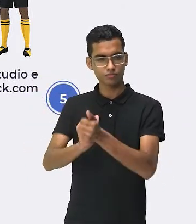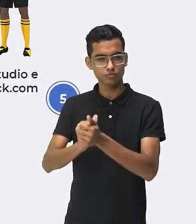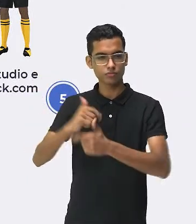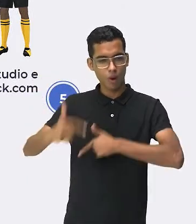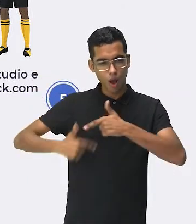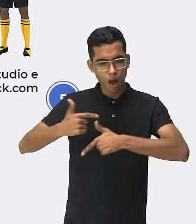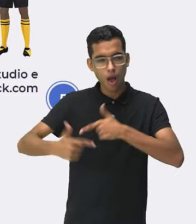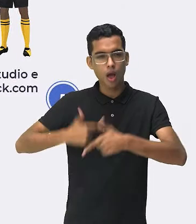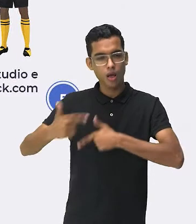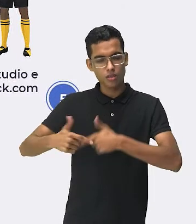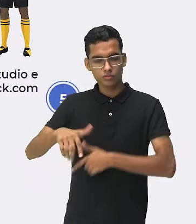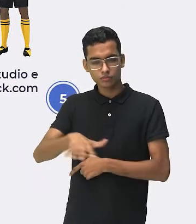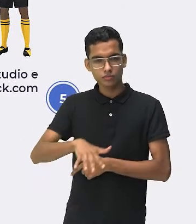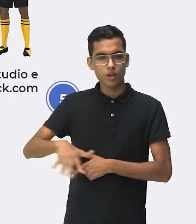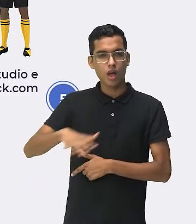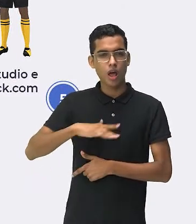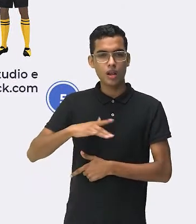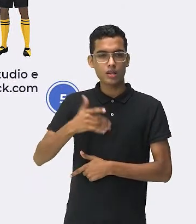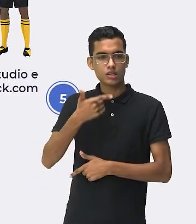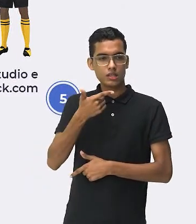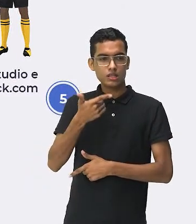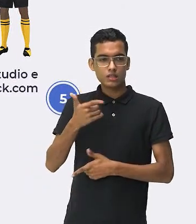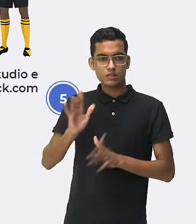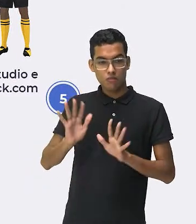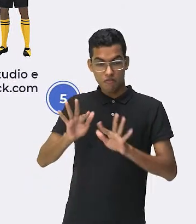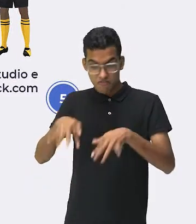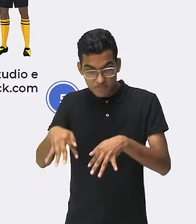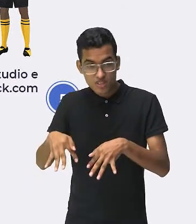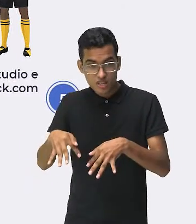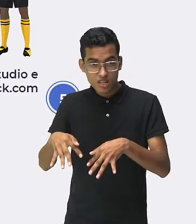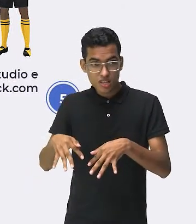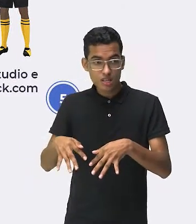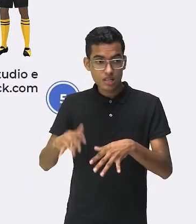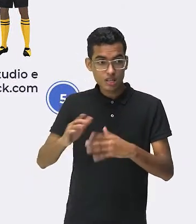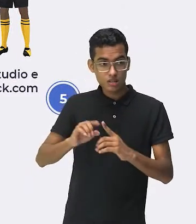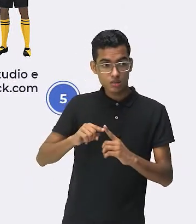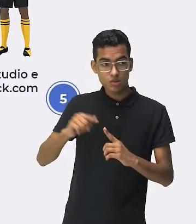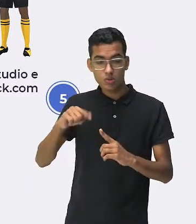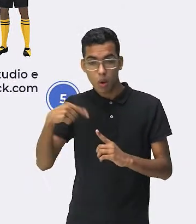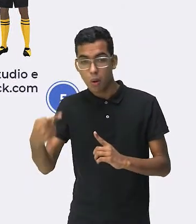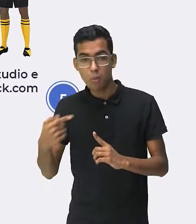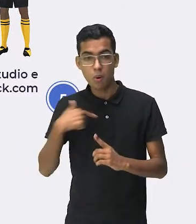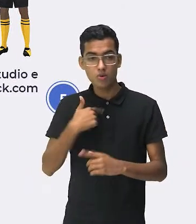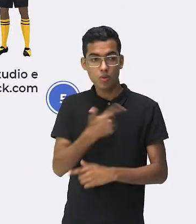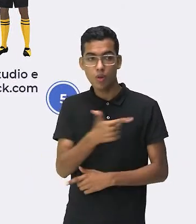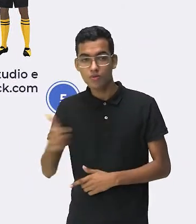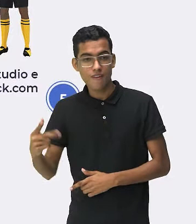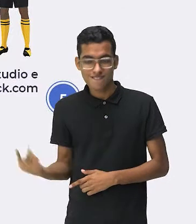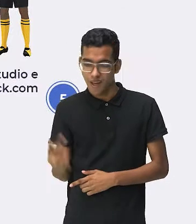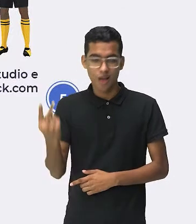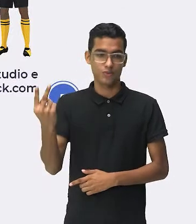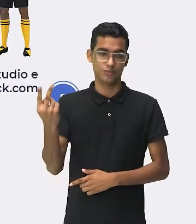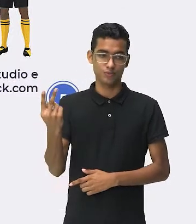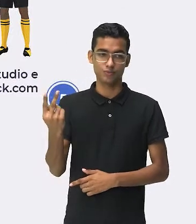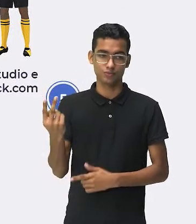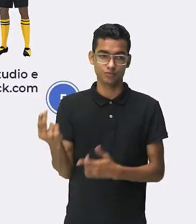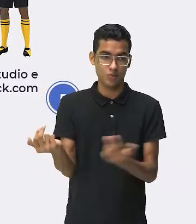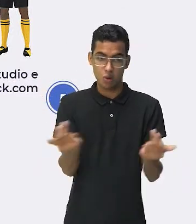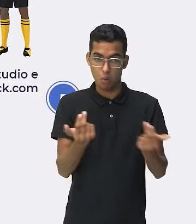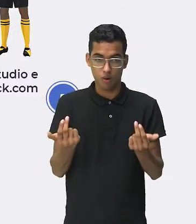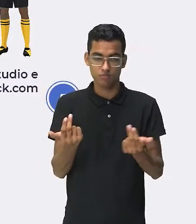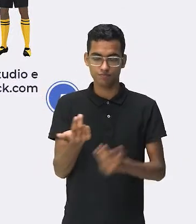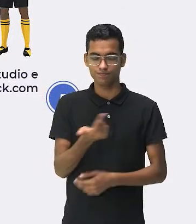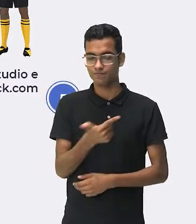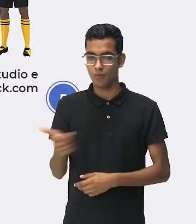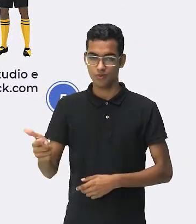técnico ou na administração esportiva. Então, a gente consegue perceber que o racismo, sim,